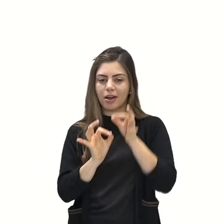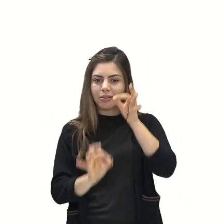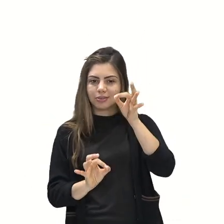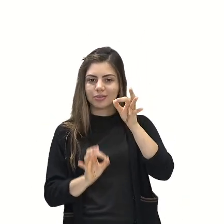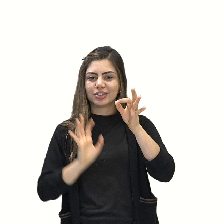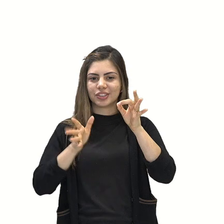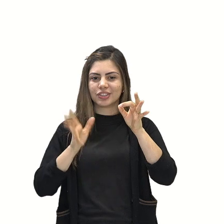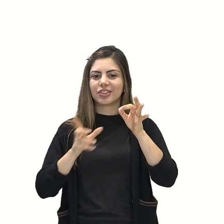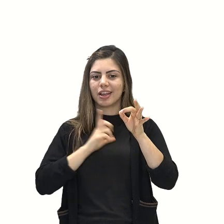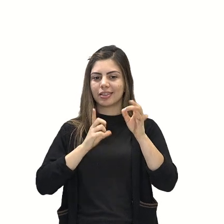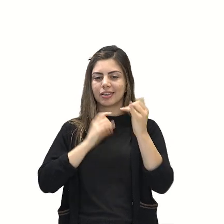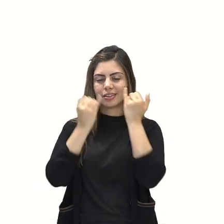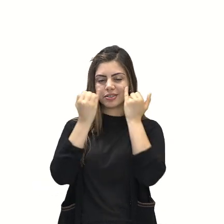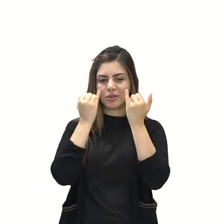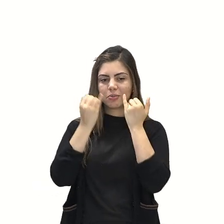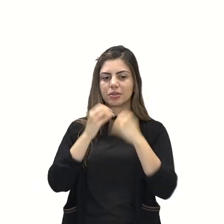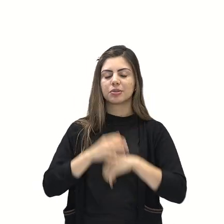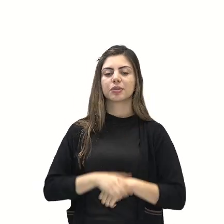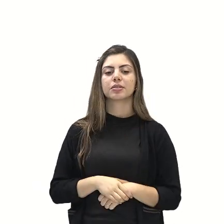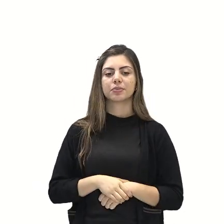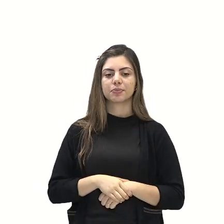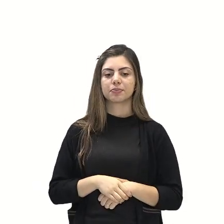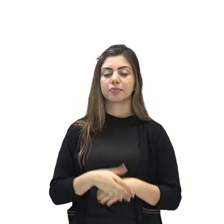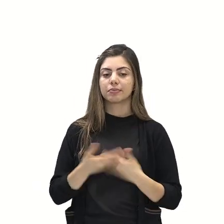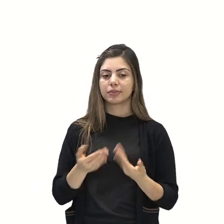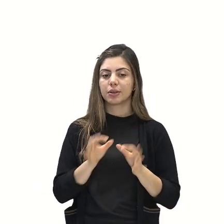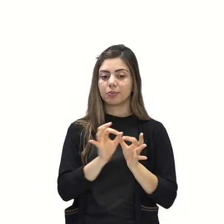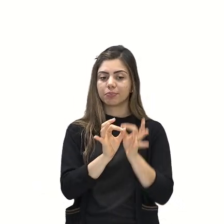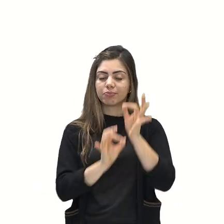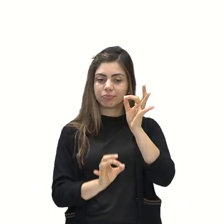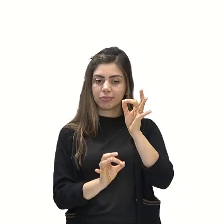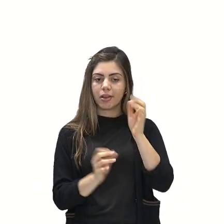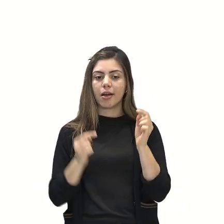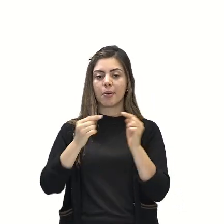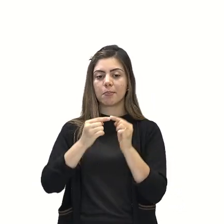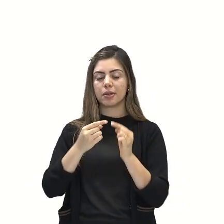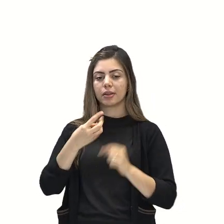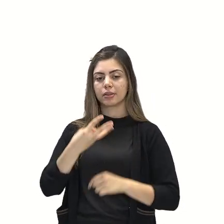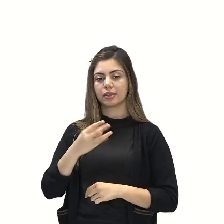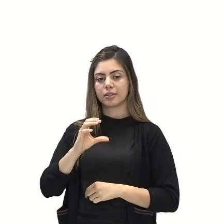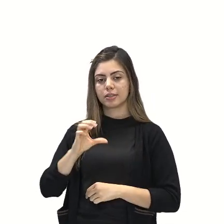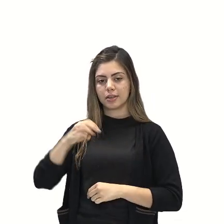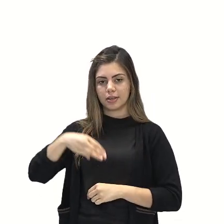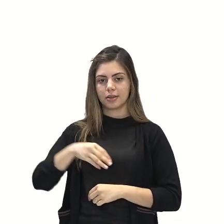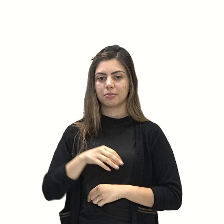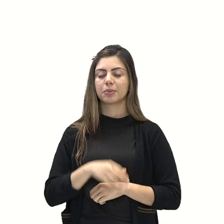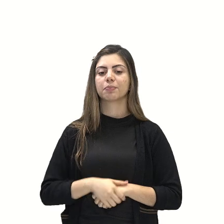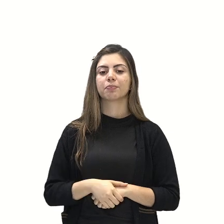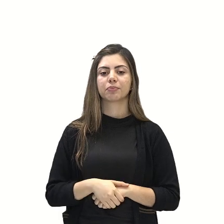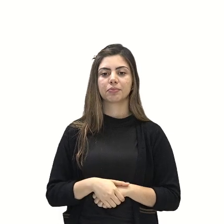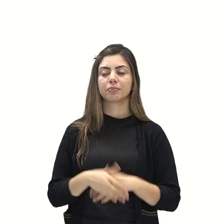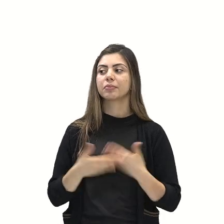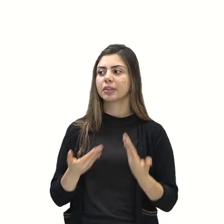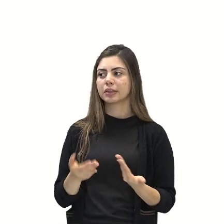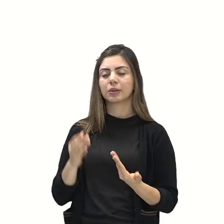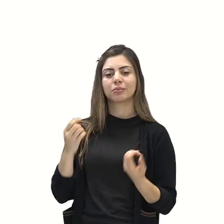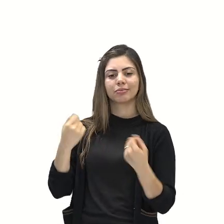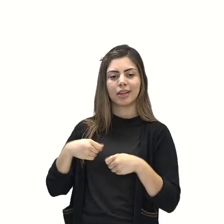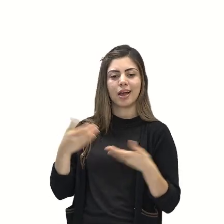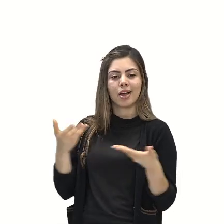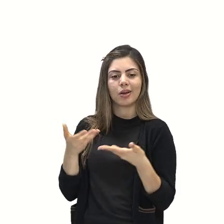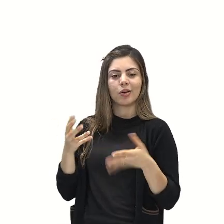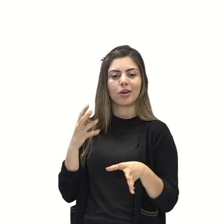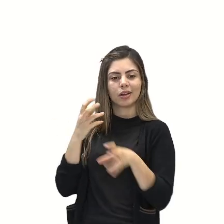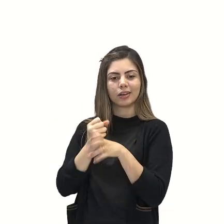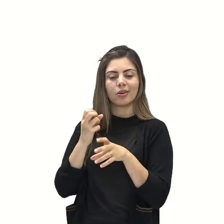altura era exatamente 3 centímetros. Pronto, agora eu posso calcular o volume,